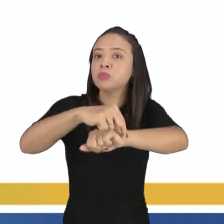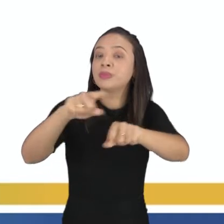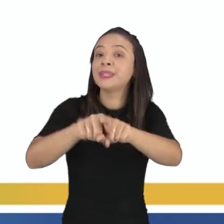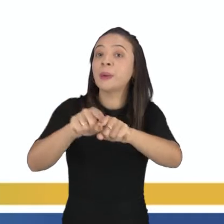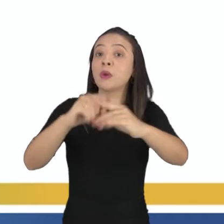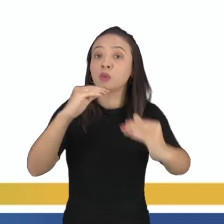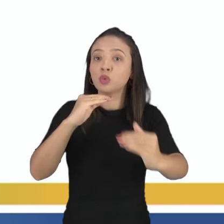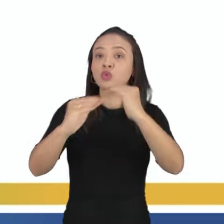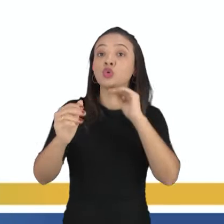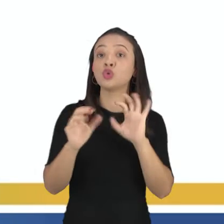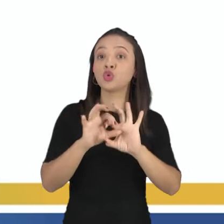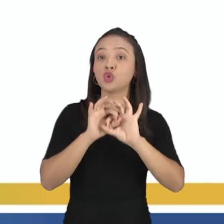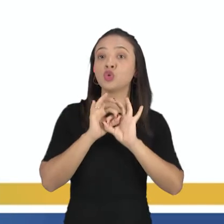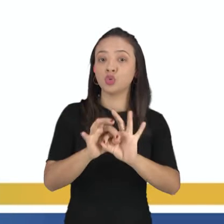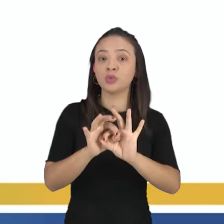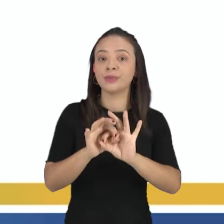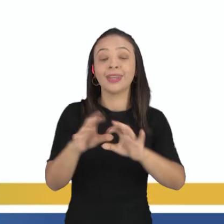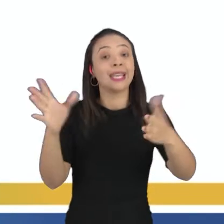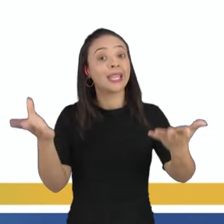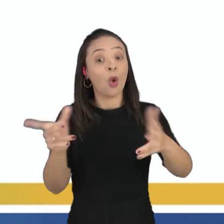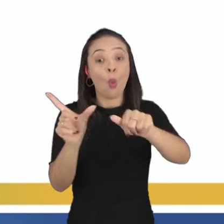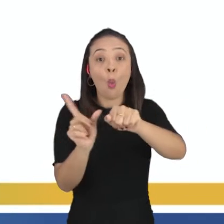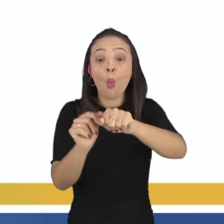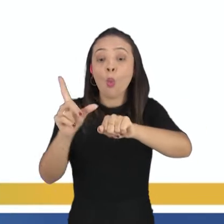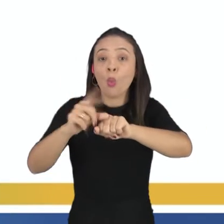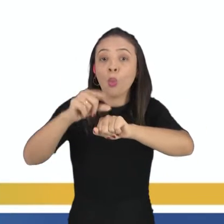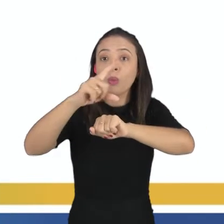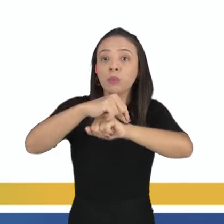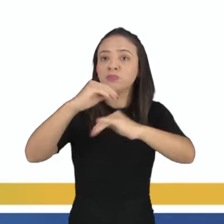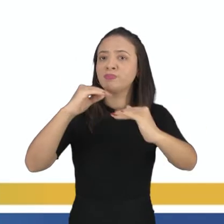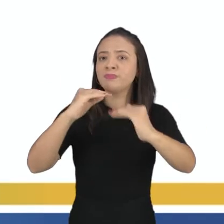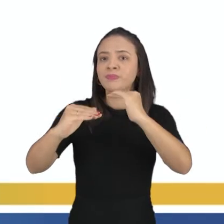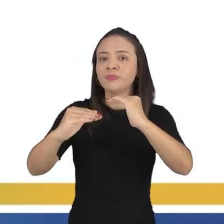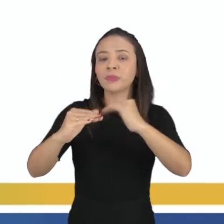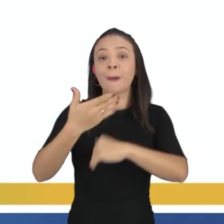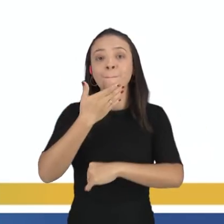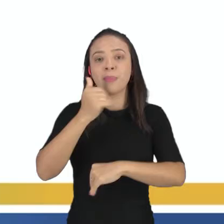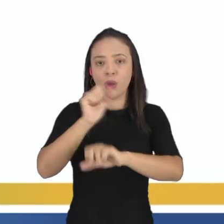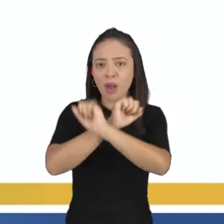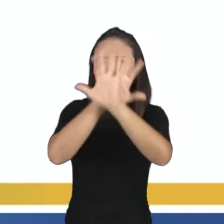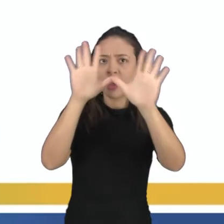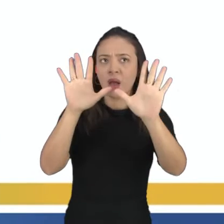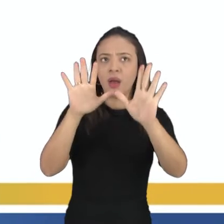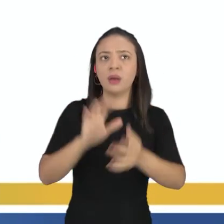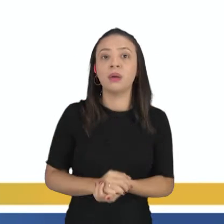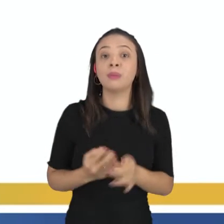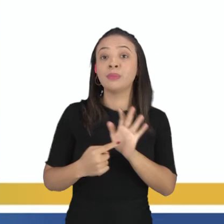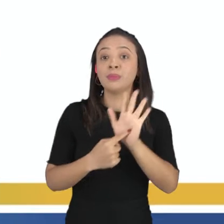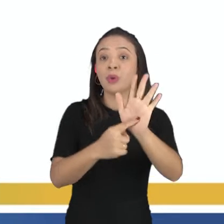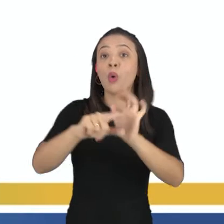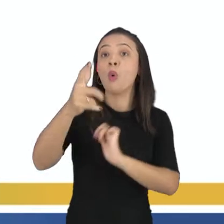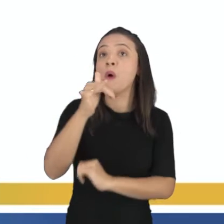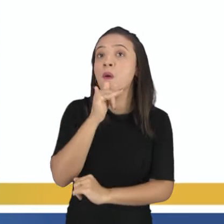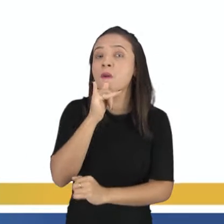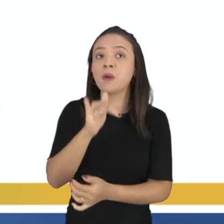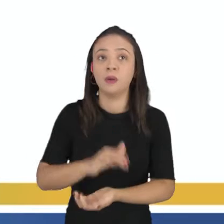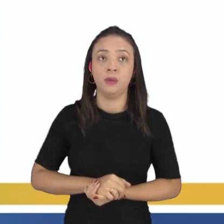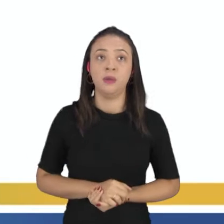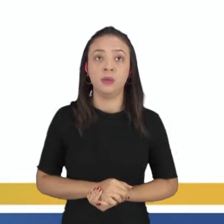contra-argumento. Então, contra-argumentar é isso, galera. Para deixar um pouquinho mais claro para vocês, nós vamos para outro